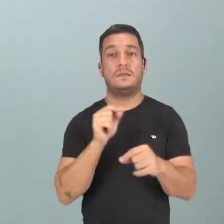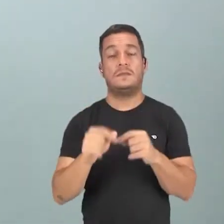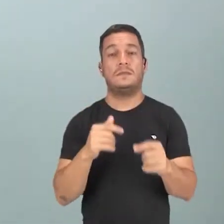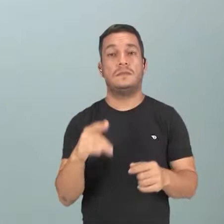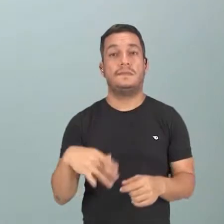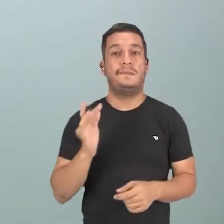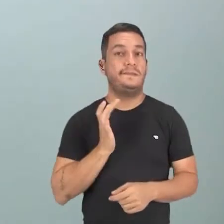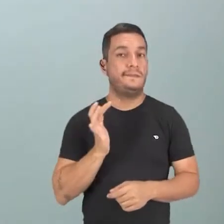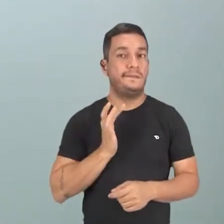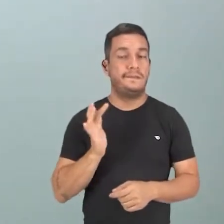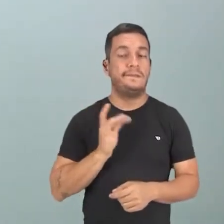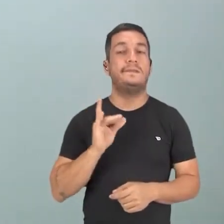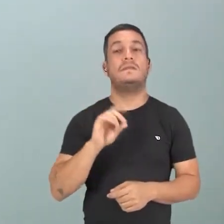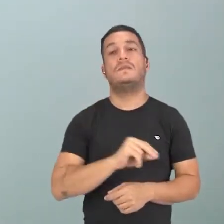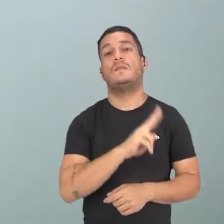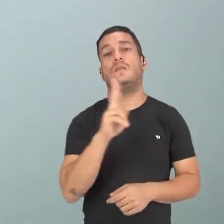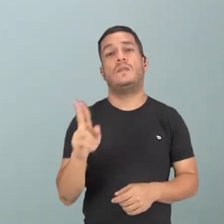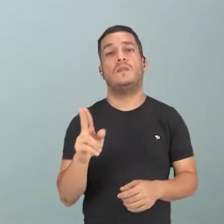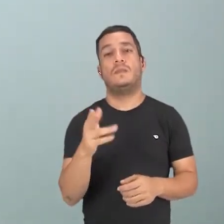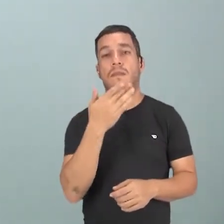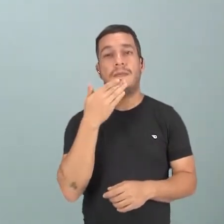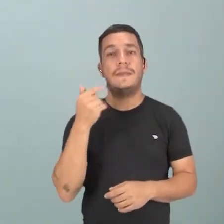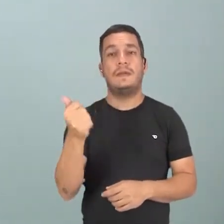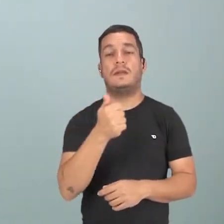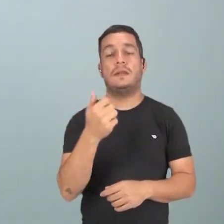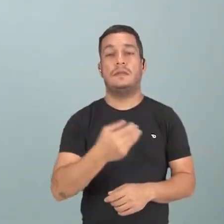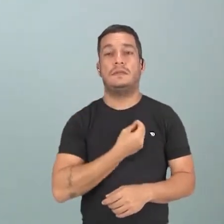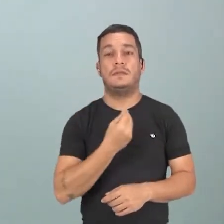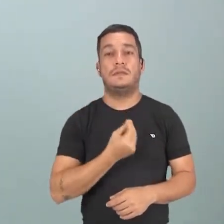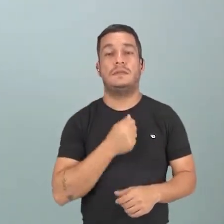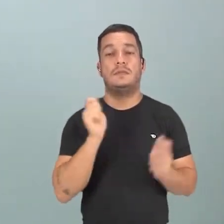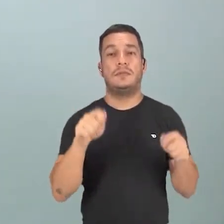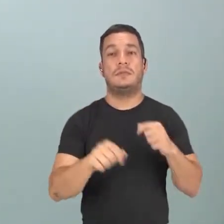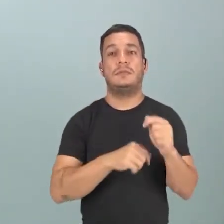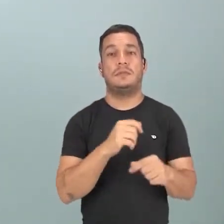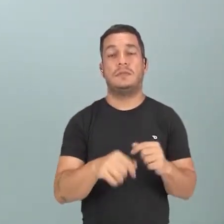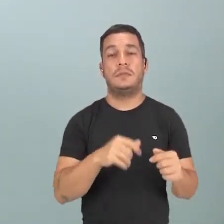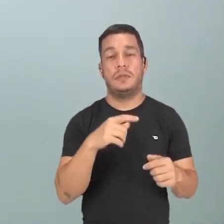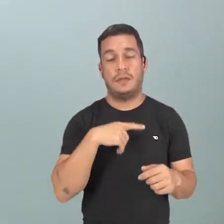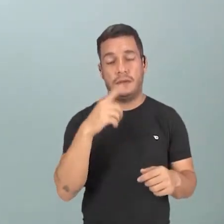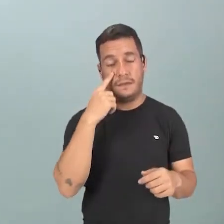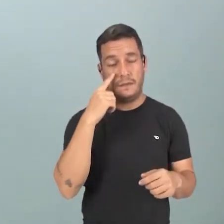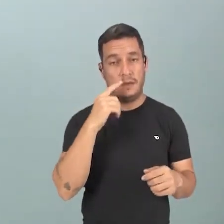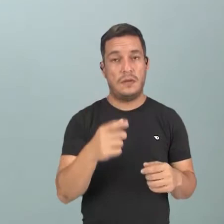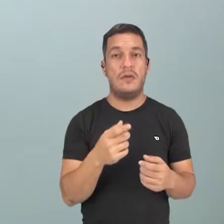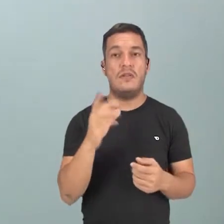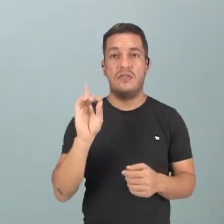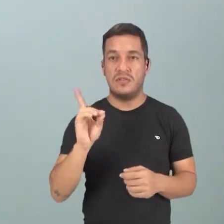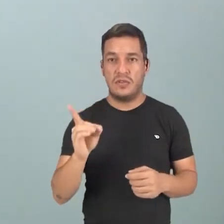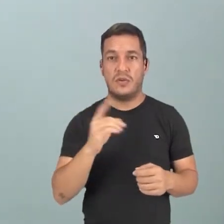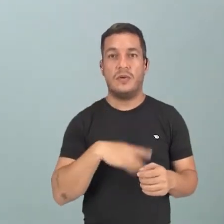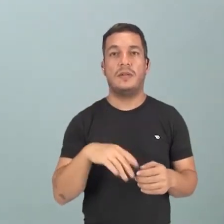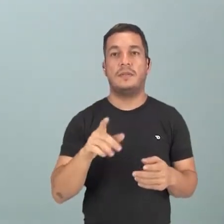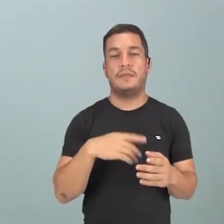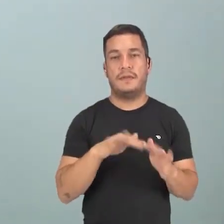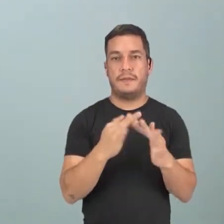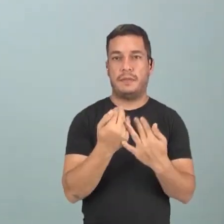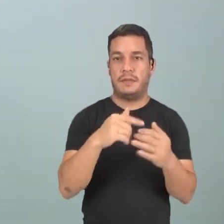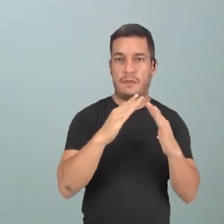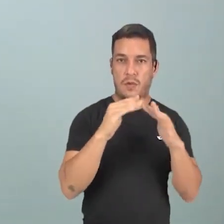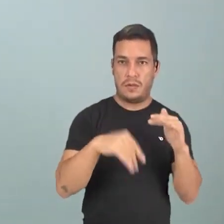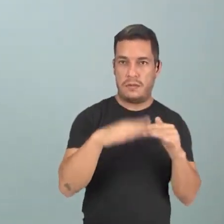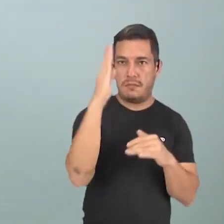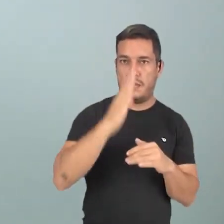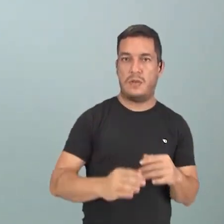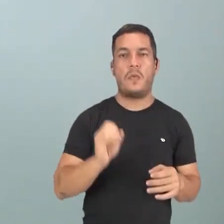de se enriquecer ou até mesmo melhorar de vida e poder mandar alguns dólares ou alguns euros para a sua família que mora no